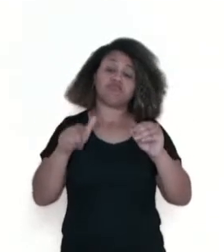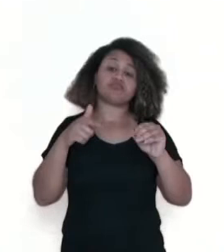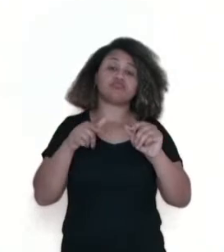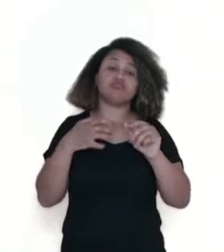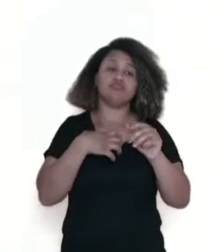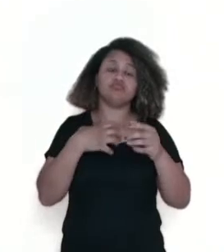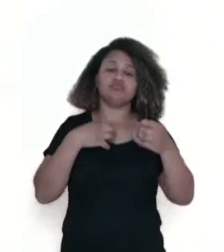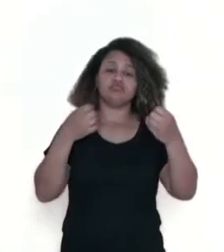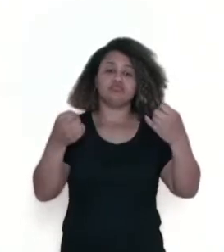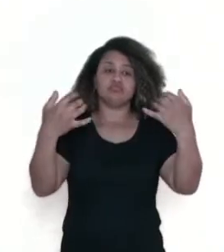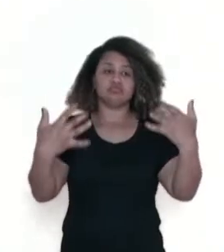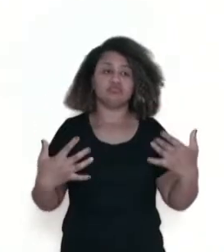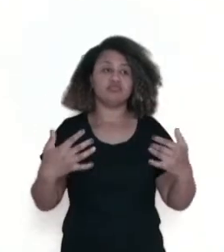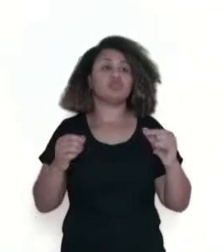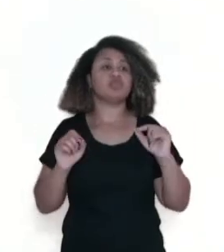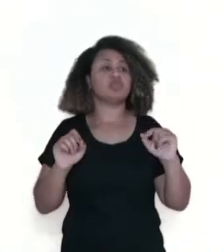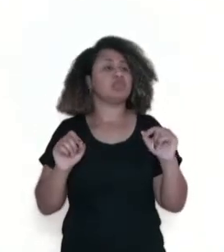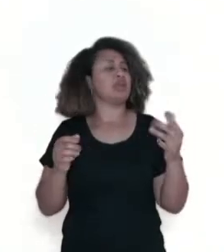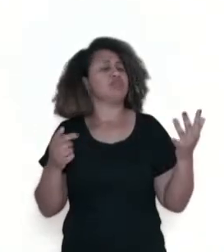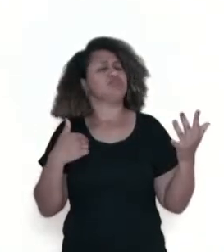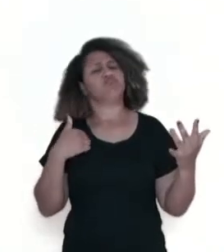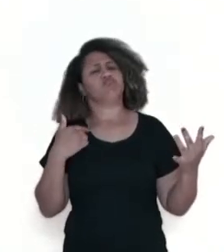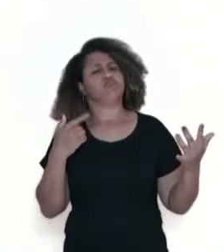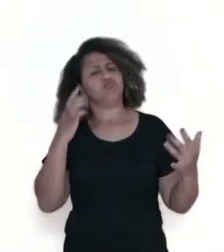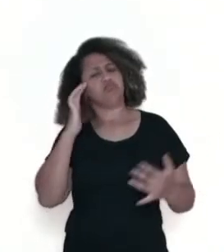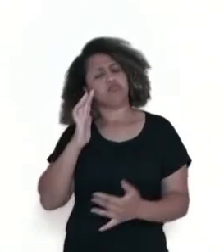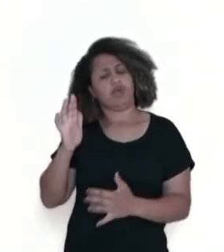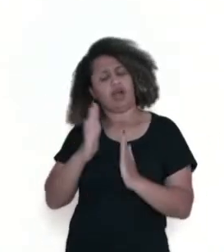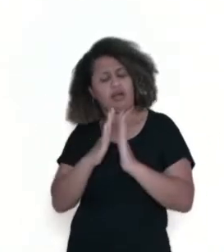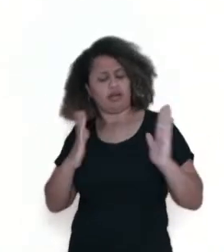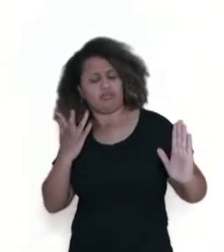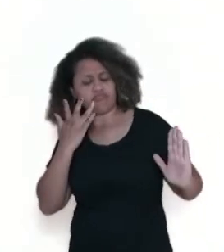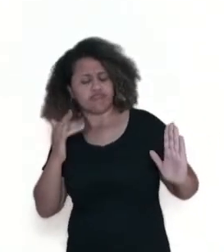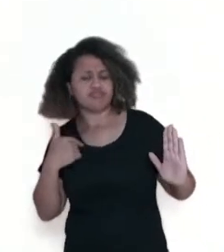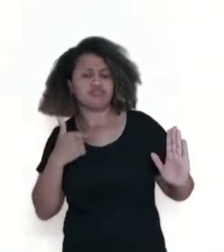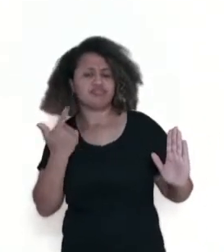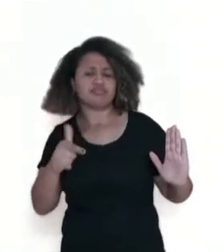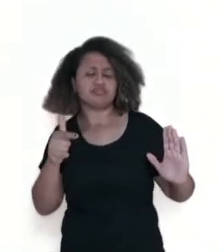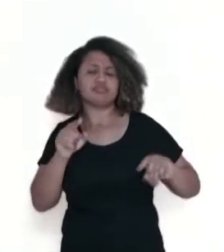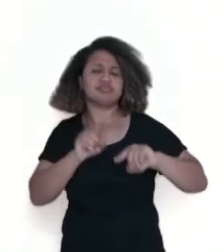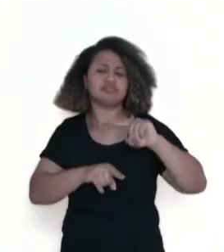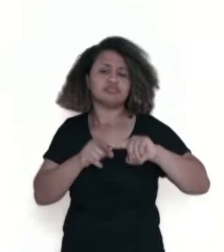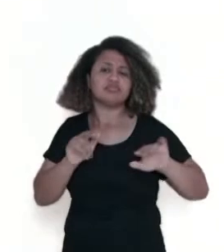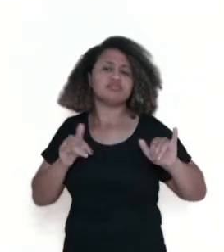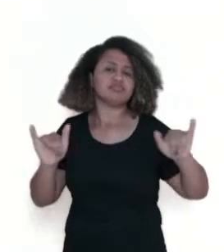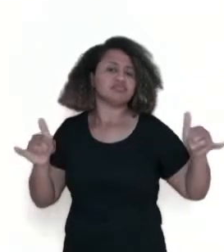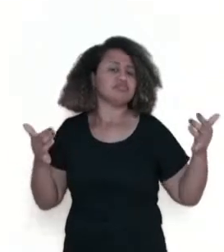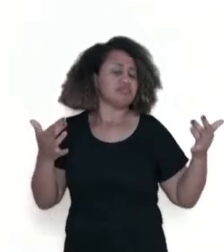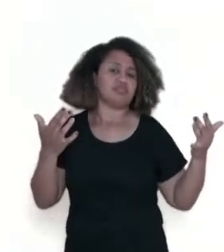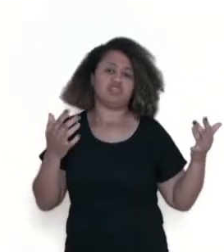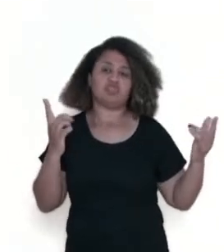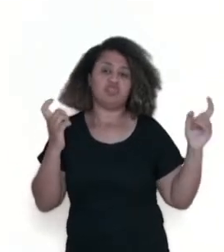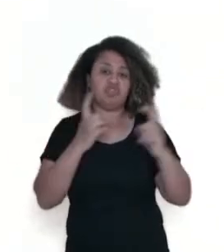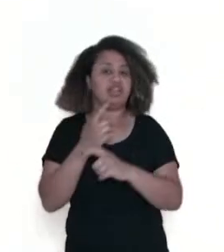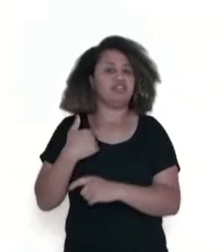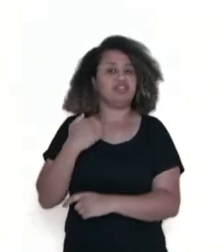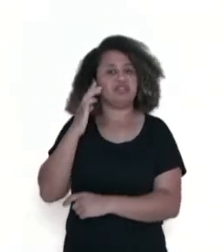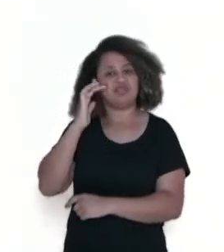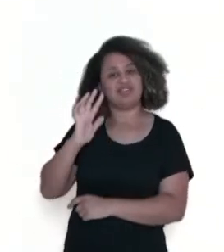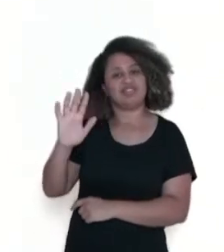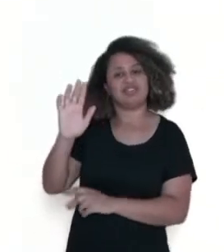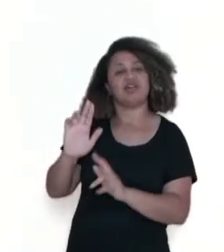só, definitivamente é impossível imaginar uma infância livre dos equipamentos eletrônicos. Por isso, olha a explicação, os